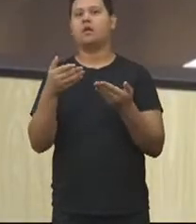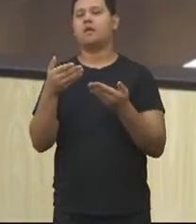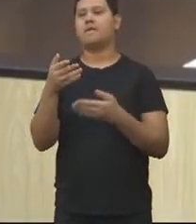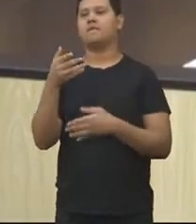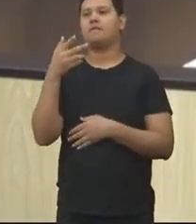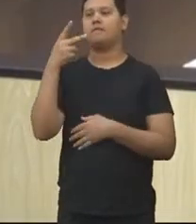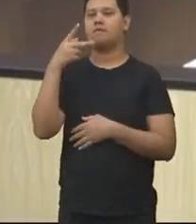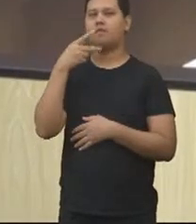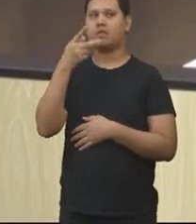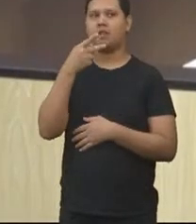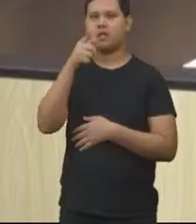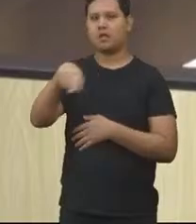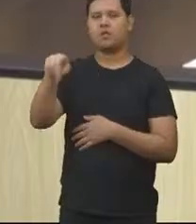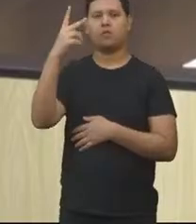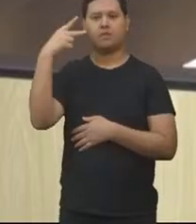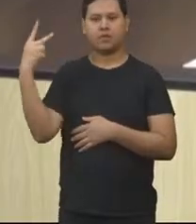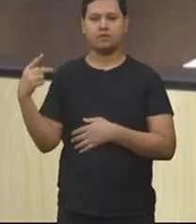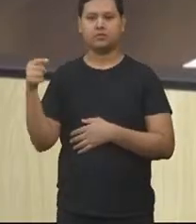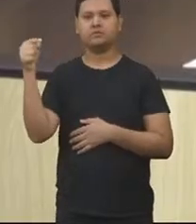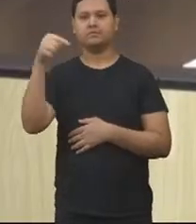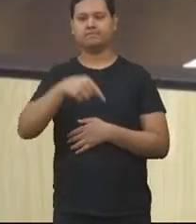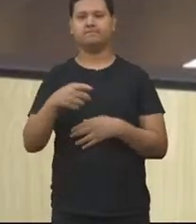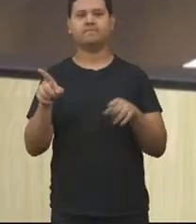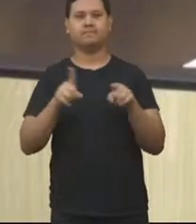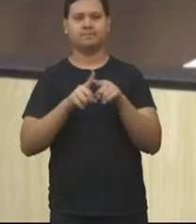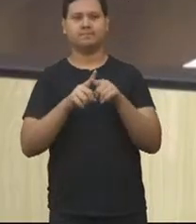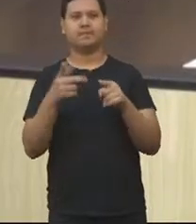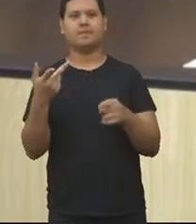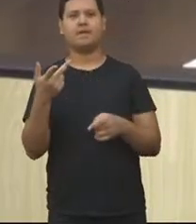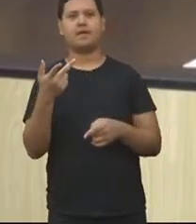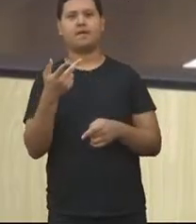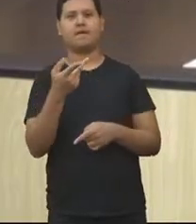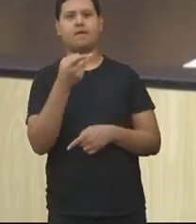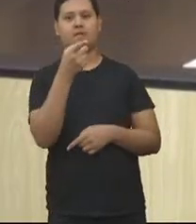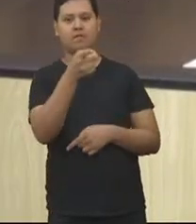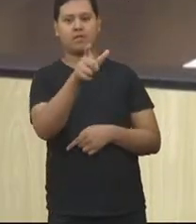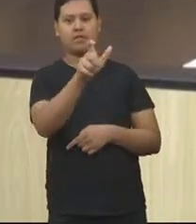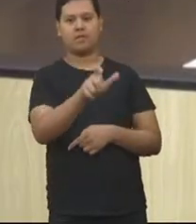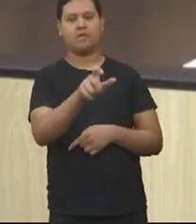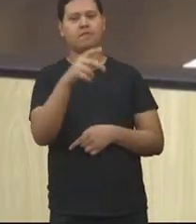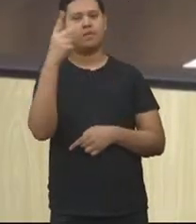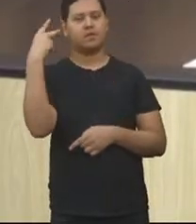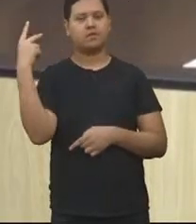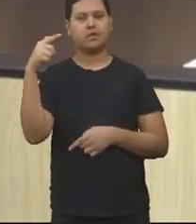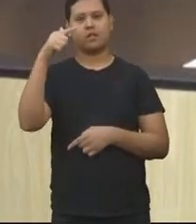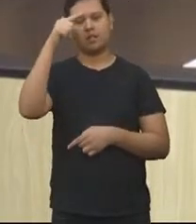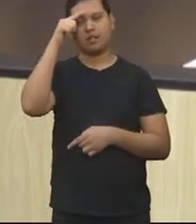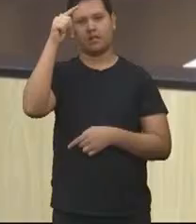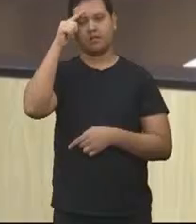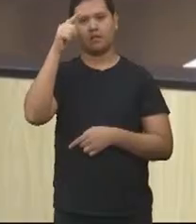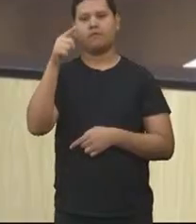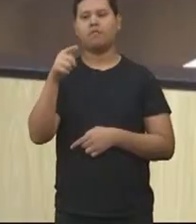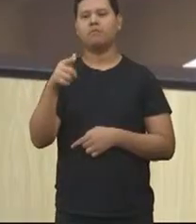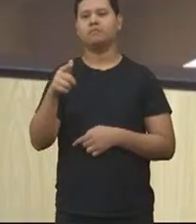aos vereadores presentes. Também que registrar a presença do vereador Luiz Flávio.